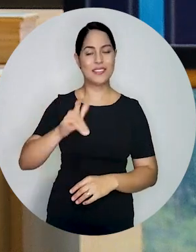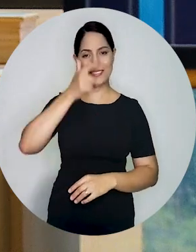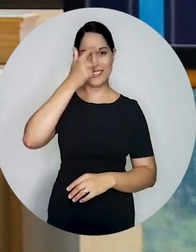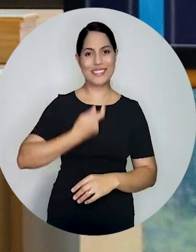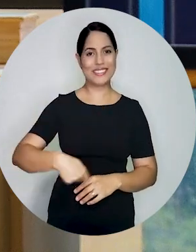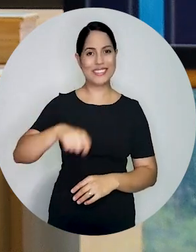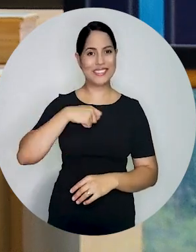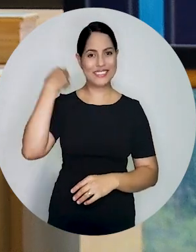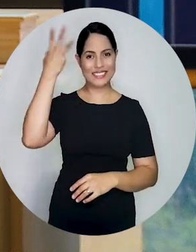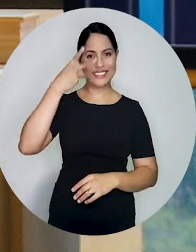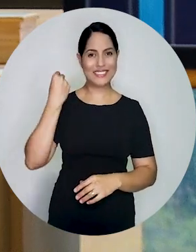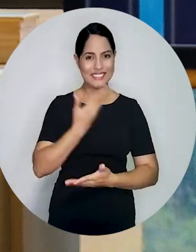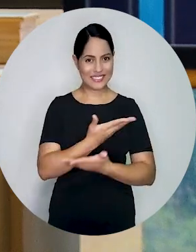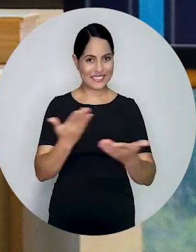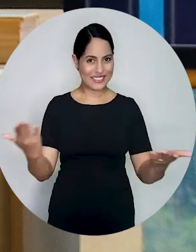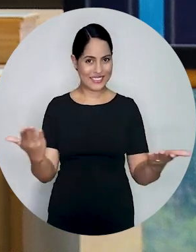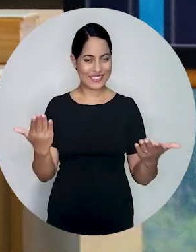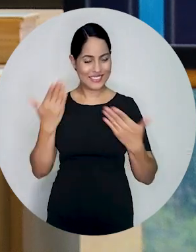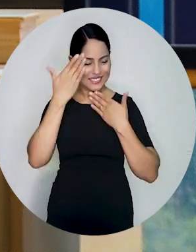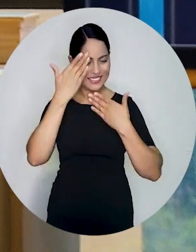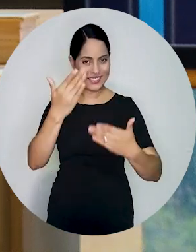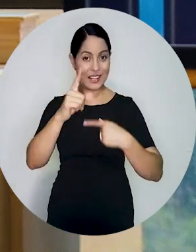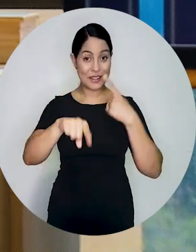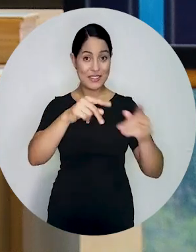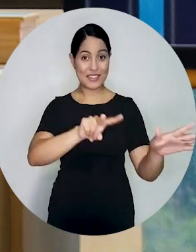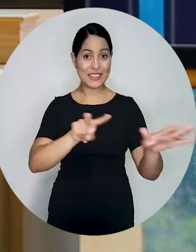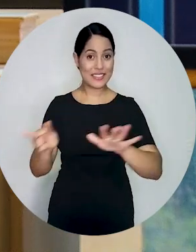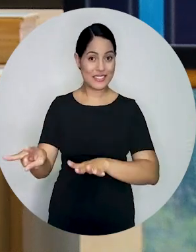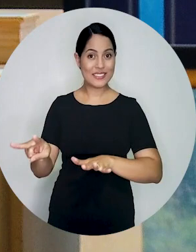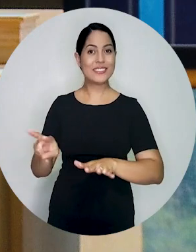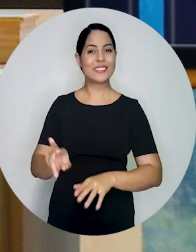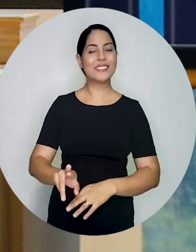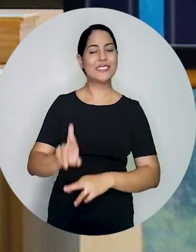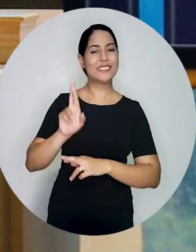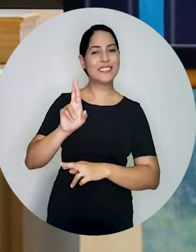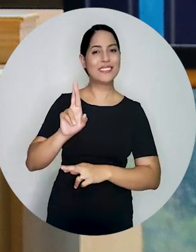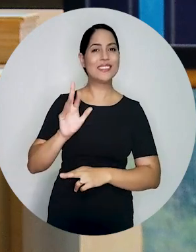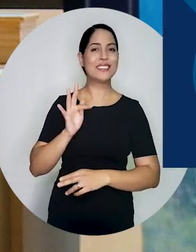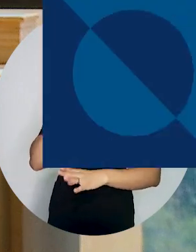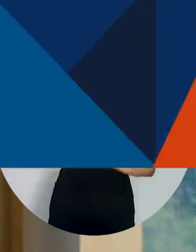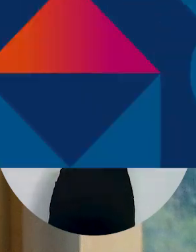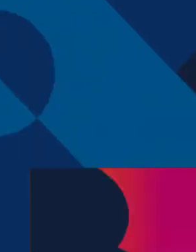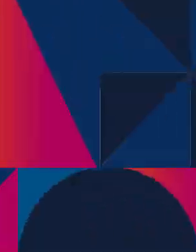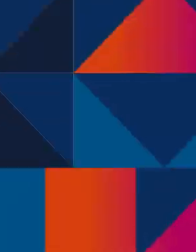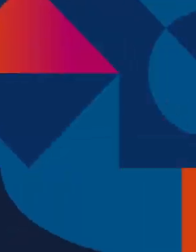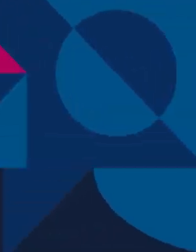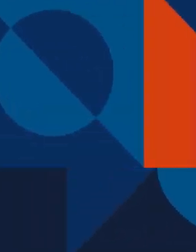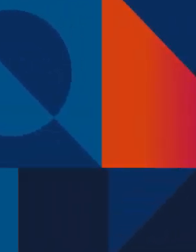Eu sou Mariana Xavier e agradeço pela sua companhia. Eu te espero na próxima semana. Até lá!